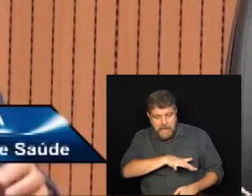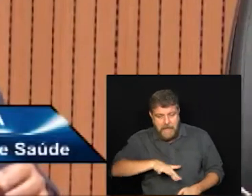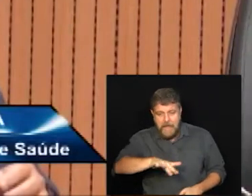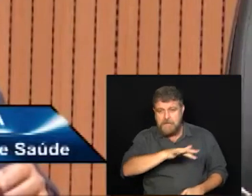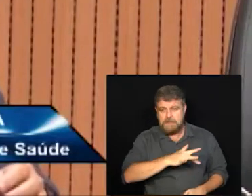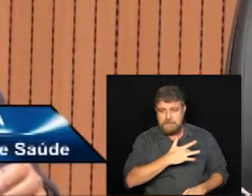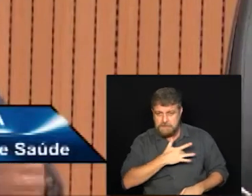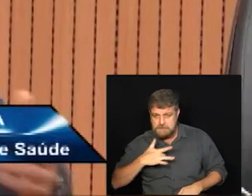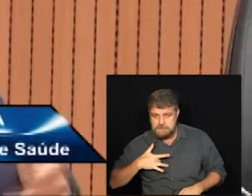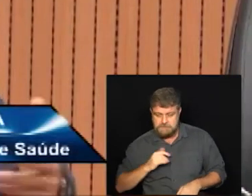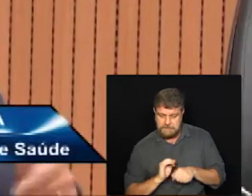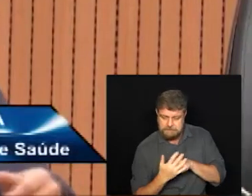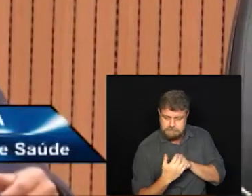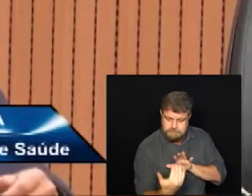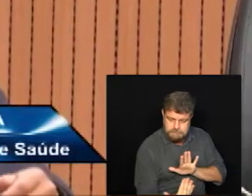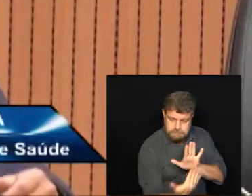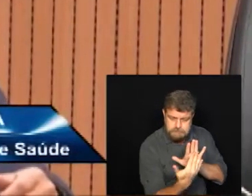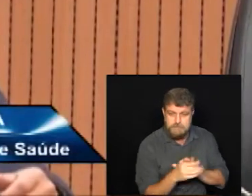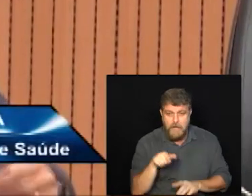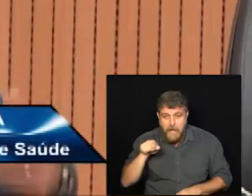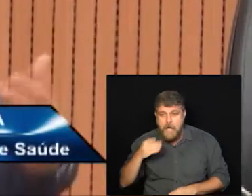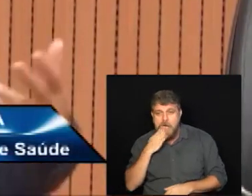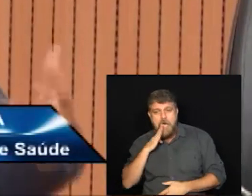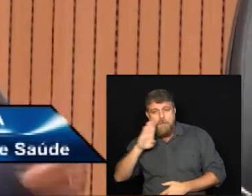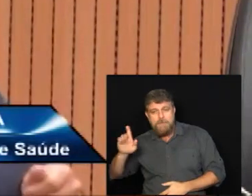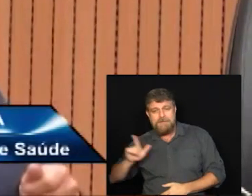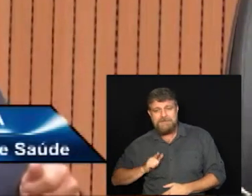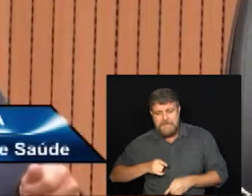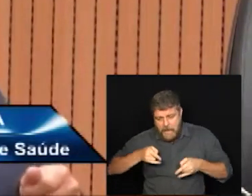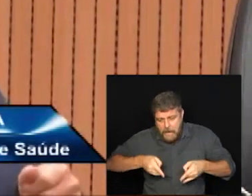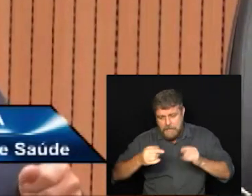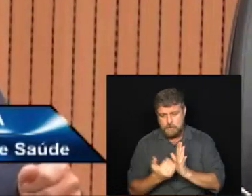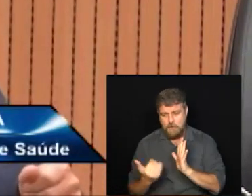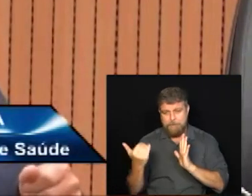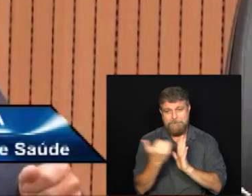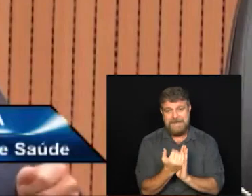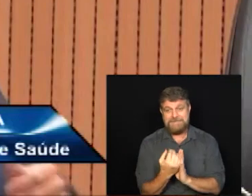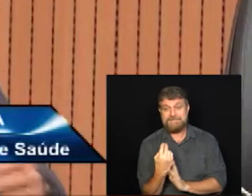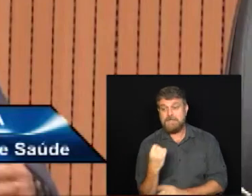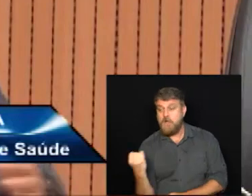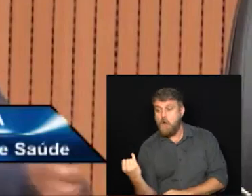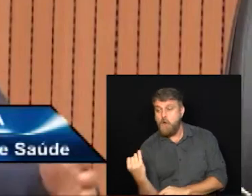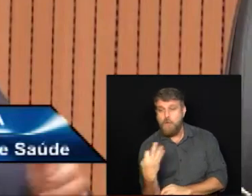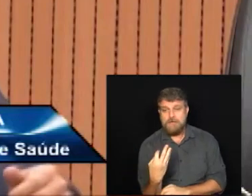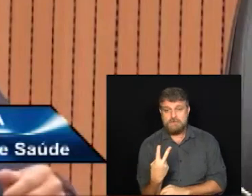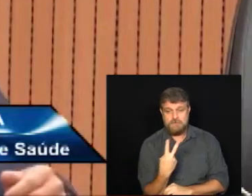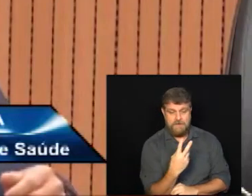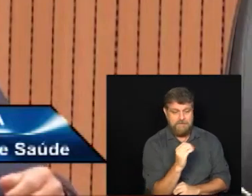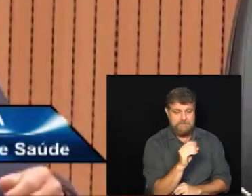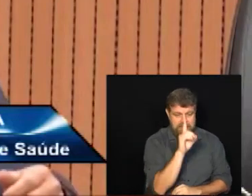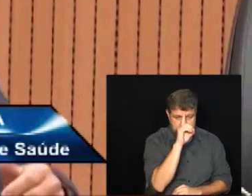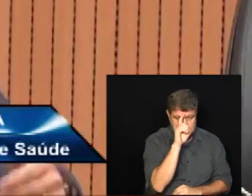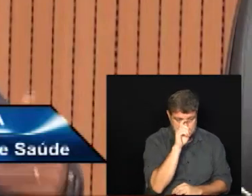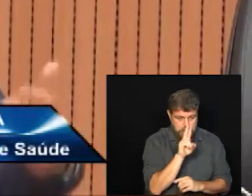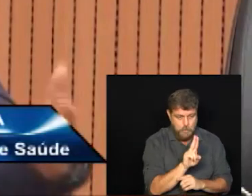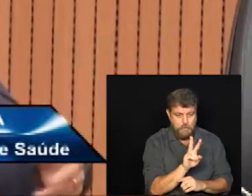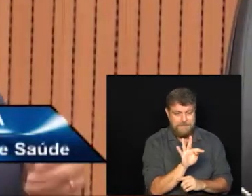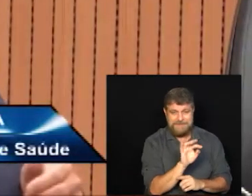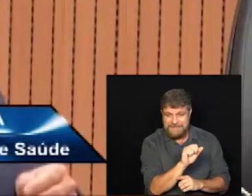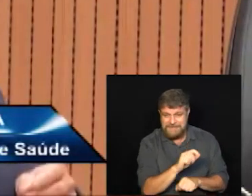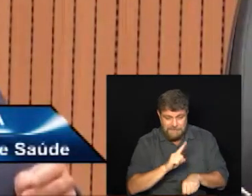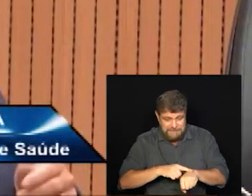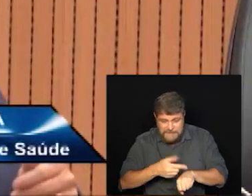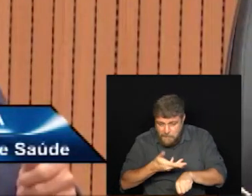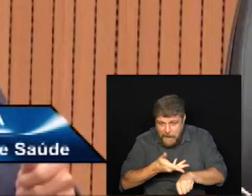nesse combate à pandemia, disponibilizando mais leitos, mais 20 leitos de UTI no curto espaço de